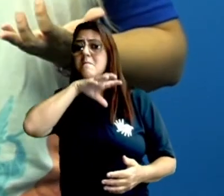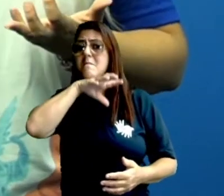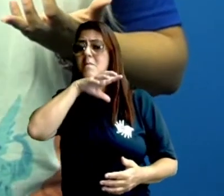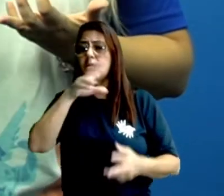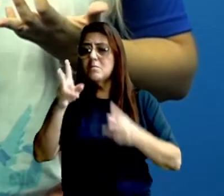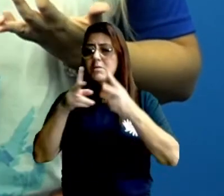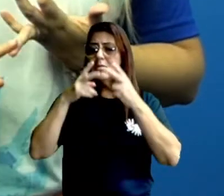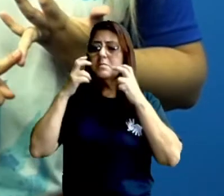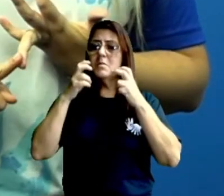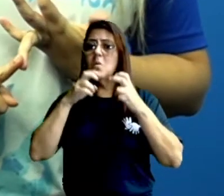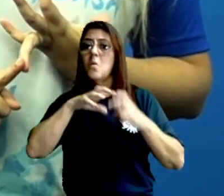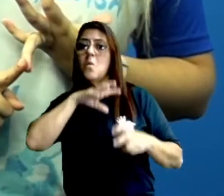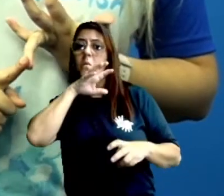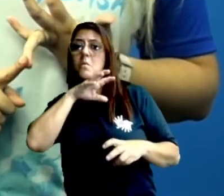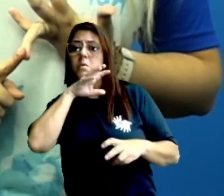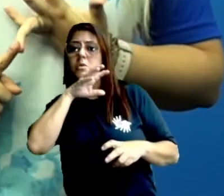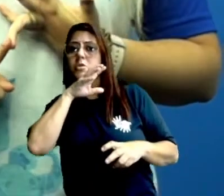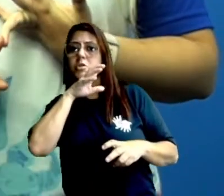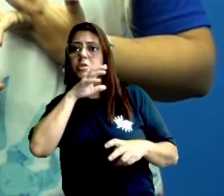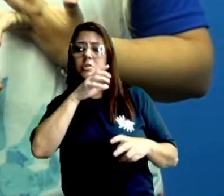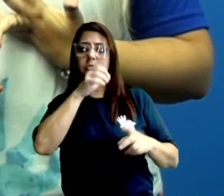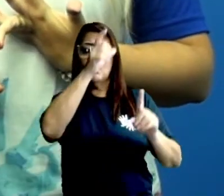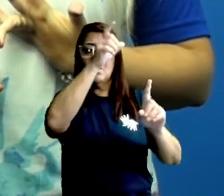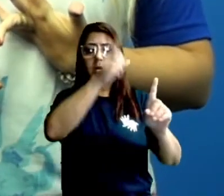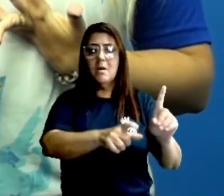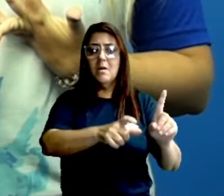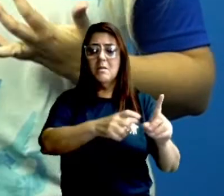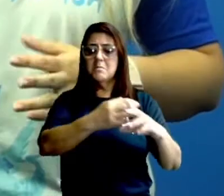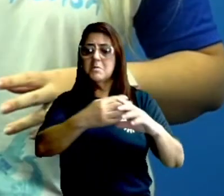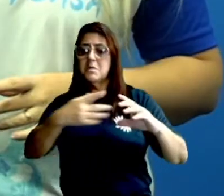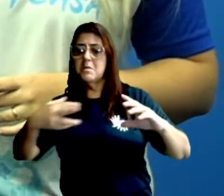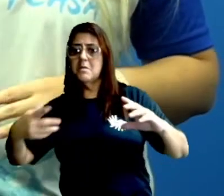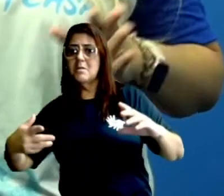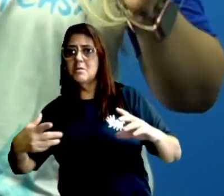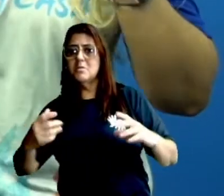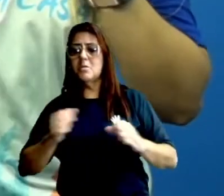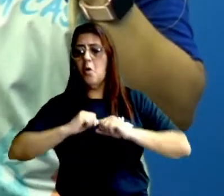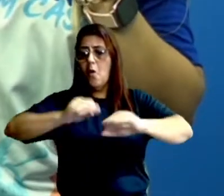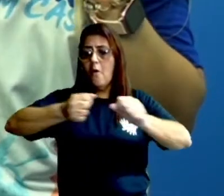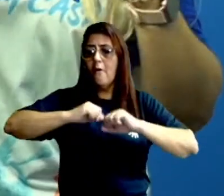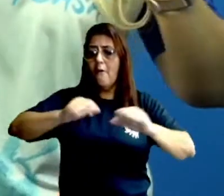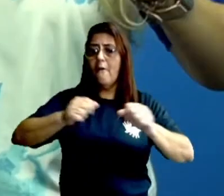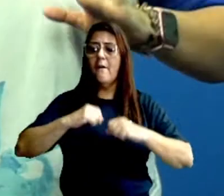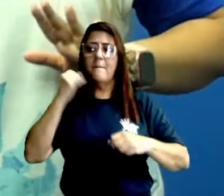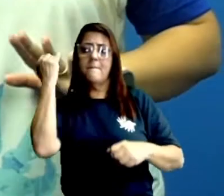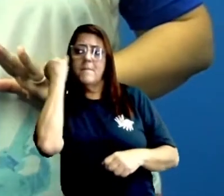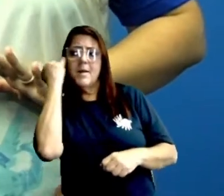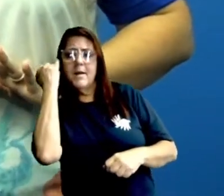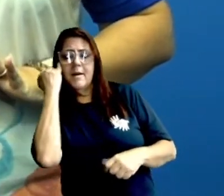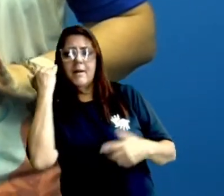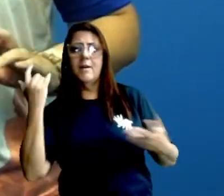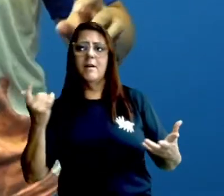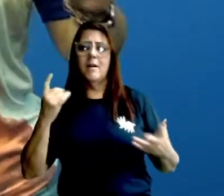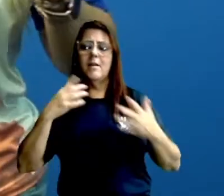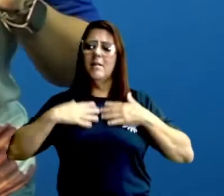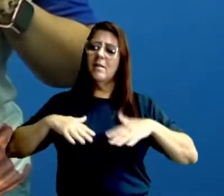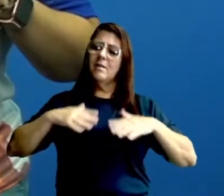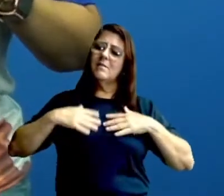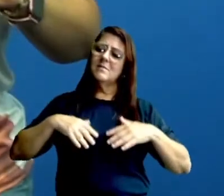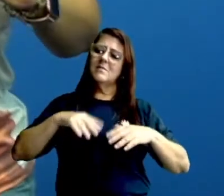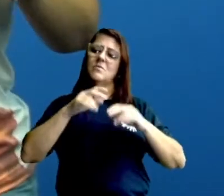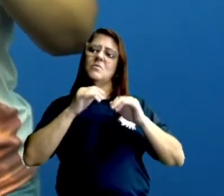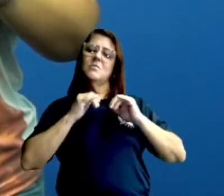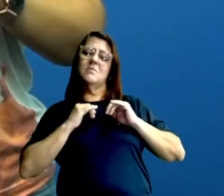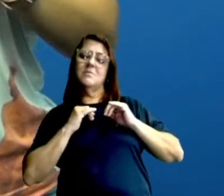nessa história os animais têm características de seres humanos? Por exemplo, correr, preguiça, querer descansar,